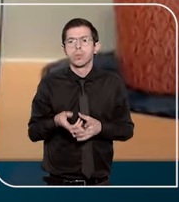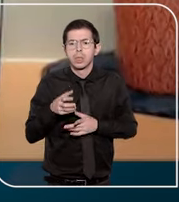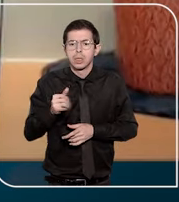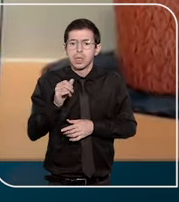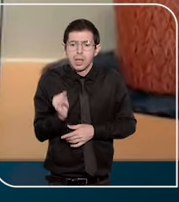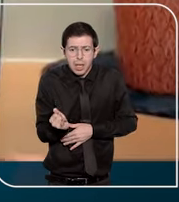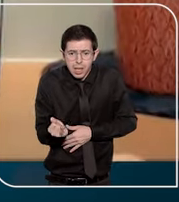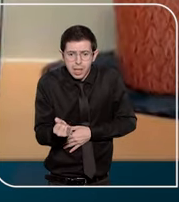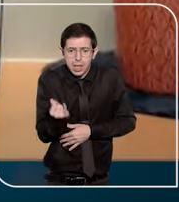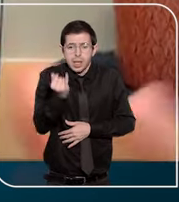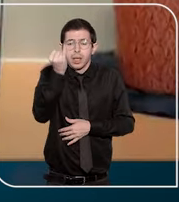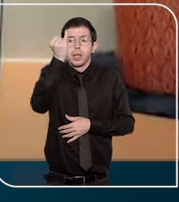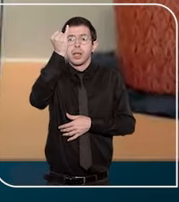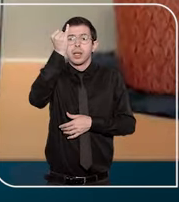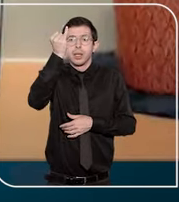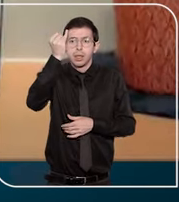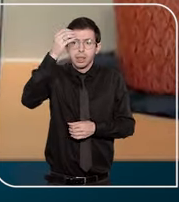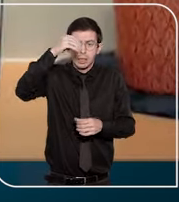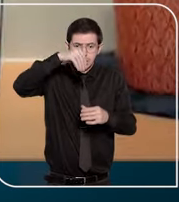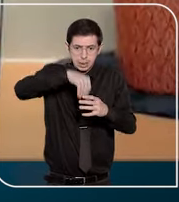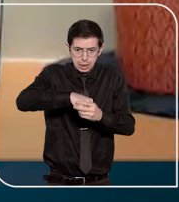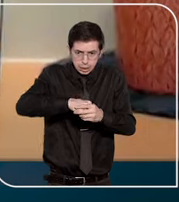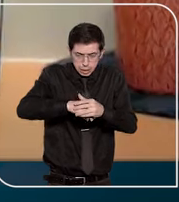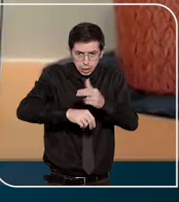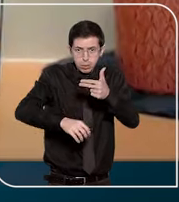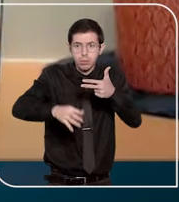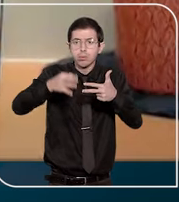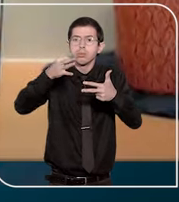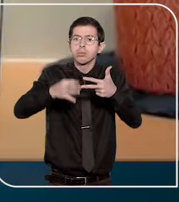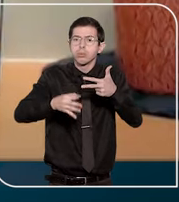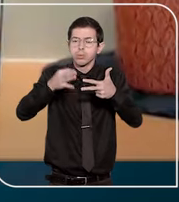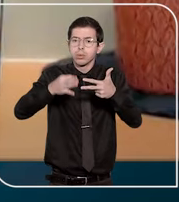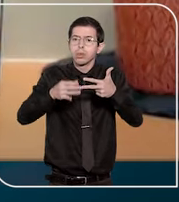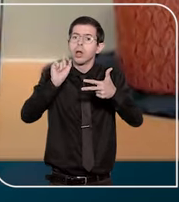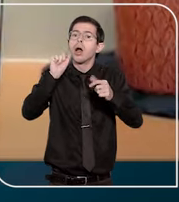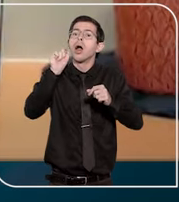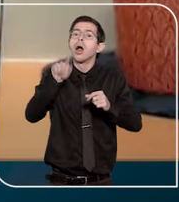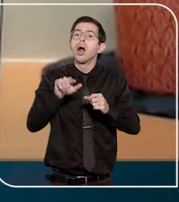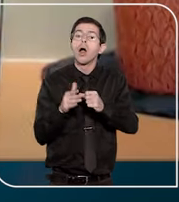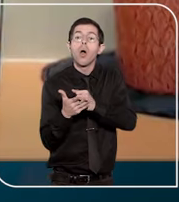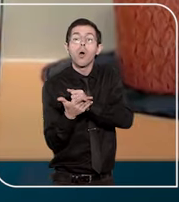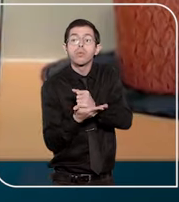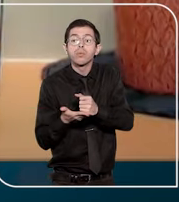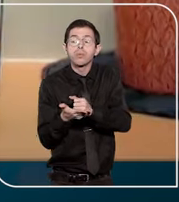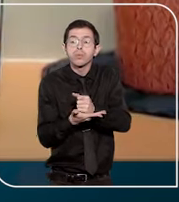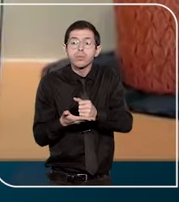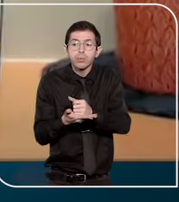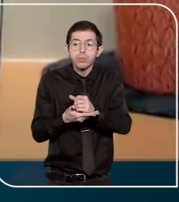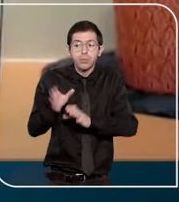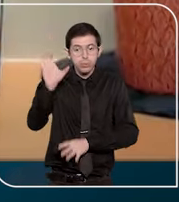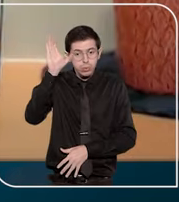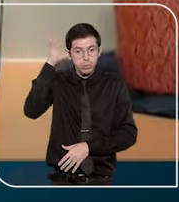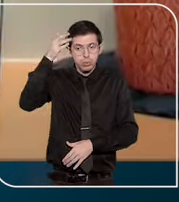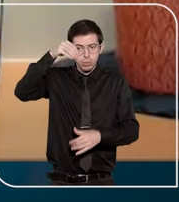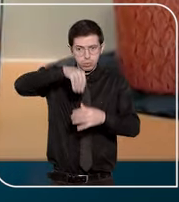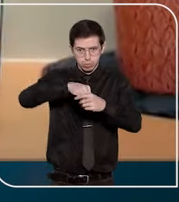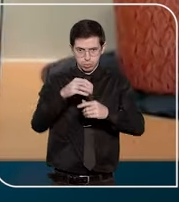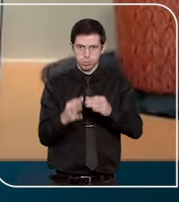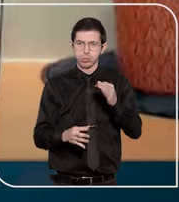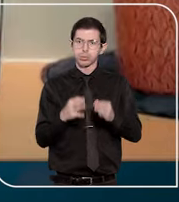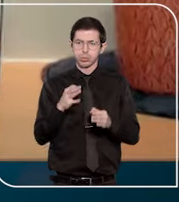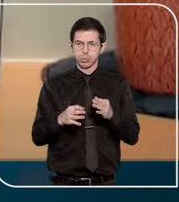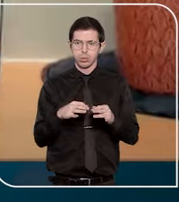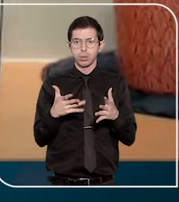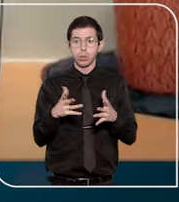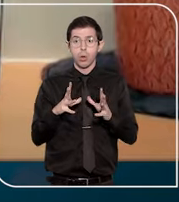essencial, de grande relevância dentro do Poder Judiciário, que é a fundamentação das decisões judiciais. Então,